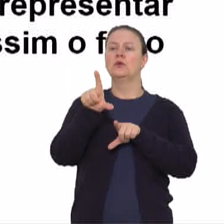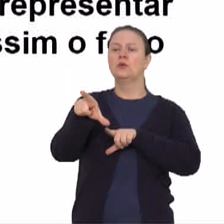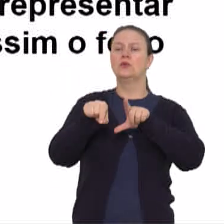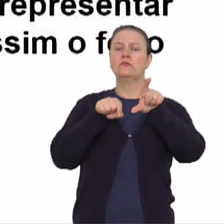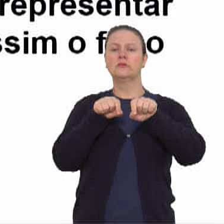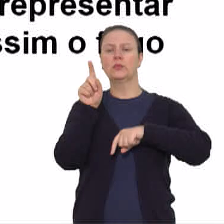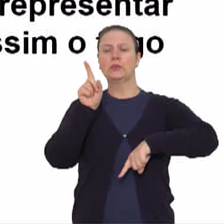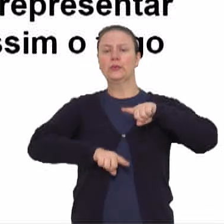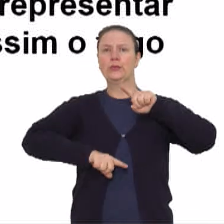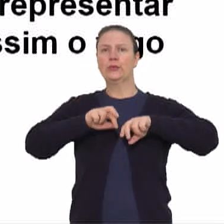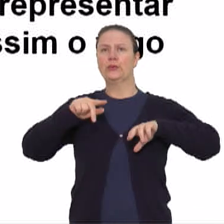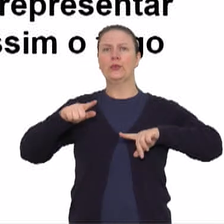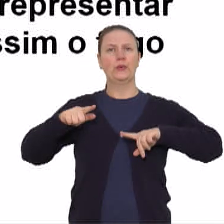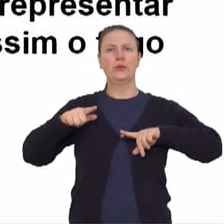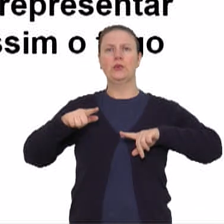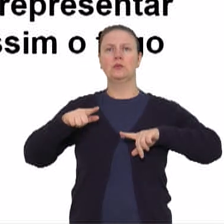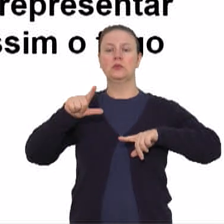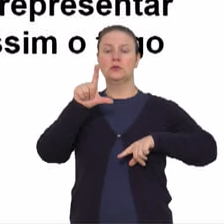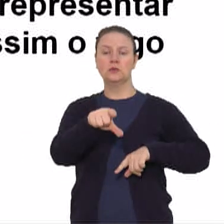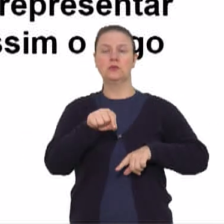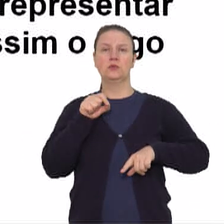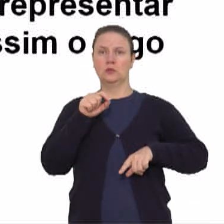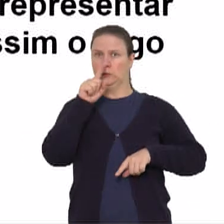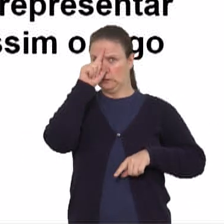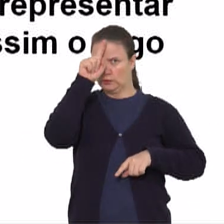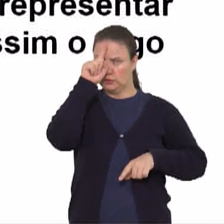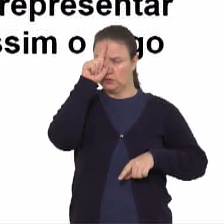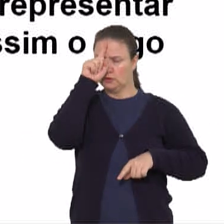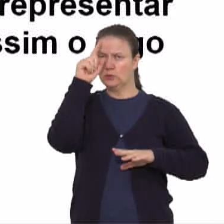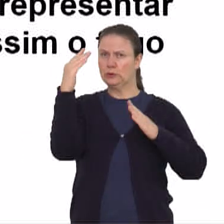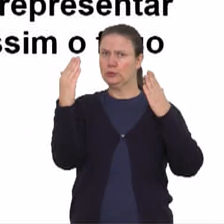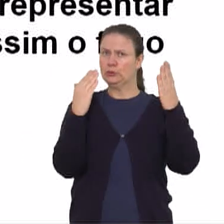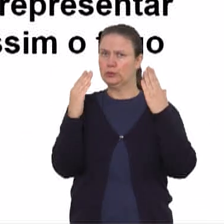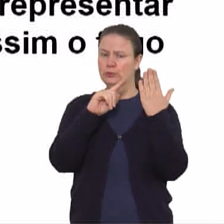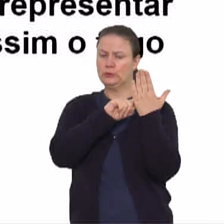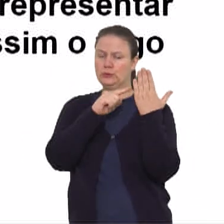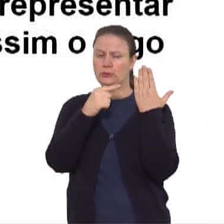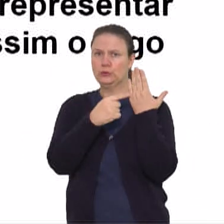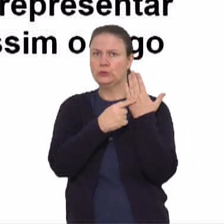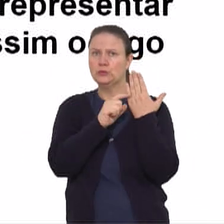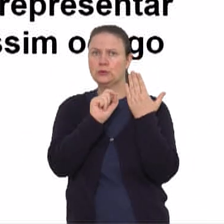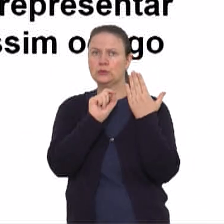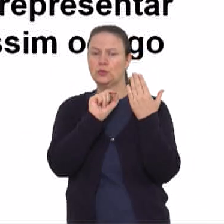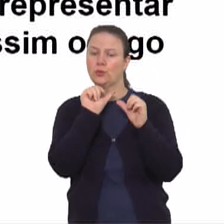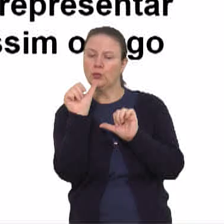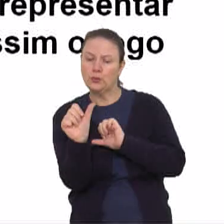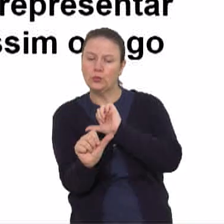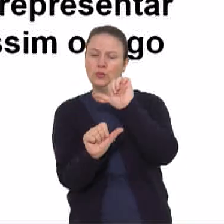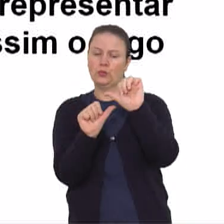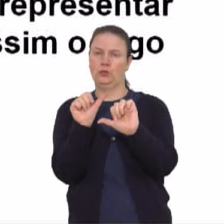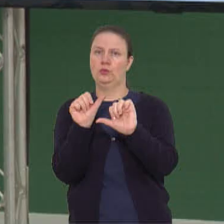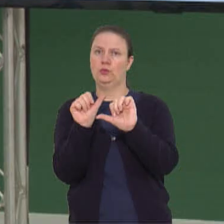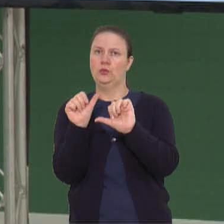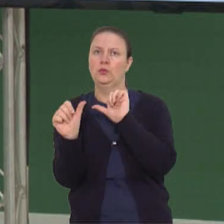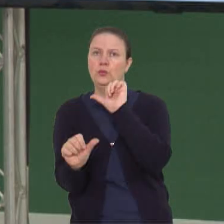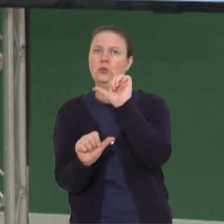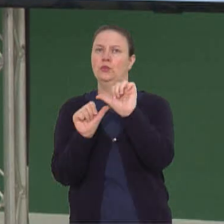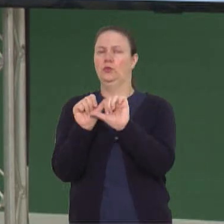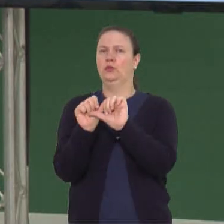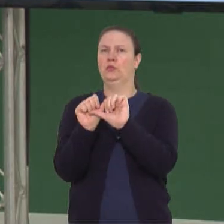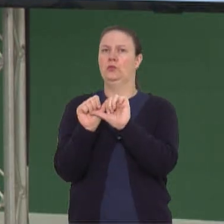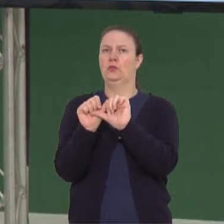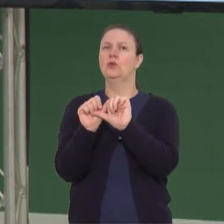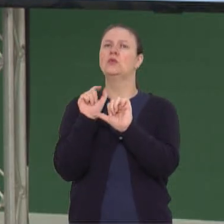material para representar sua ideia principal: a mudança, transformação. A mudança, transformação é a